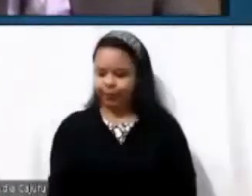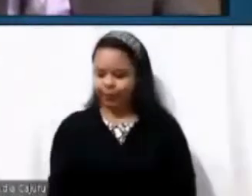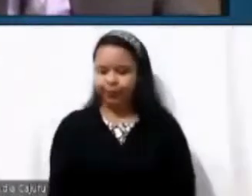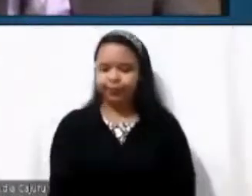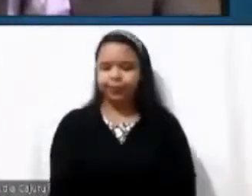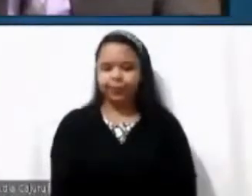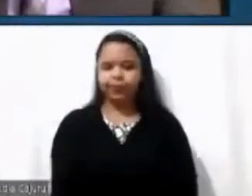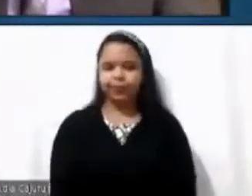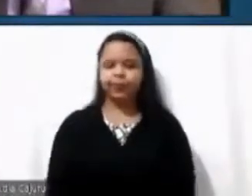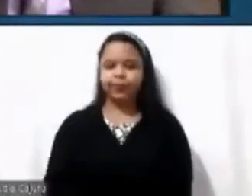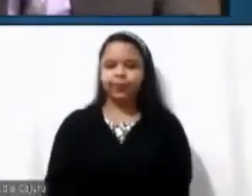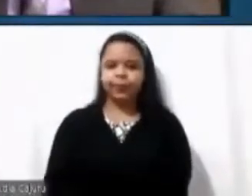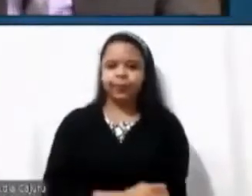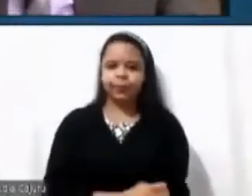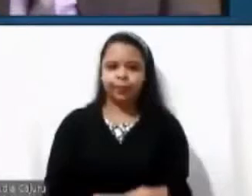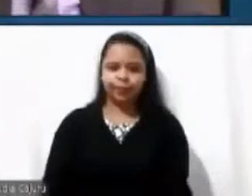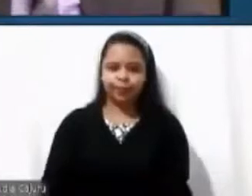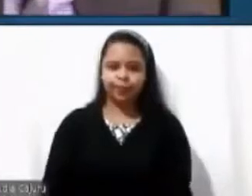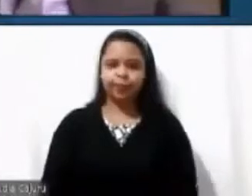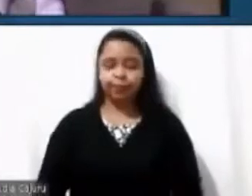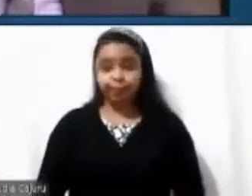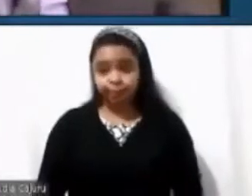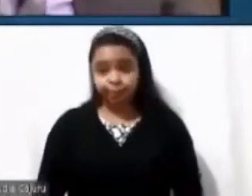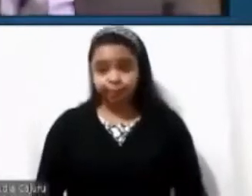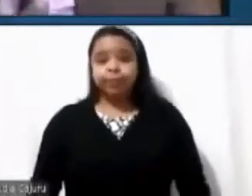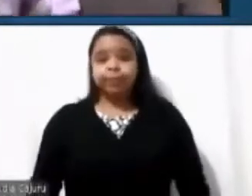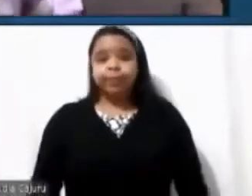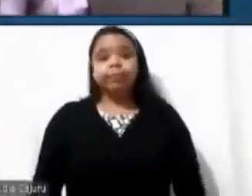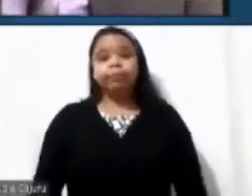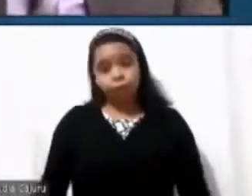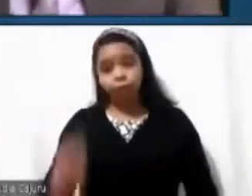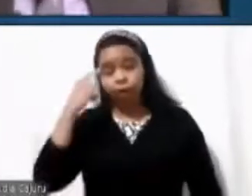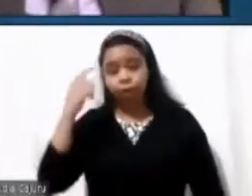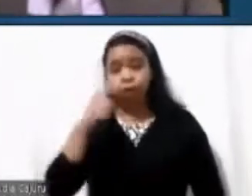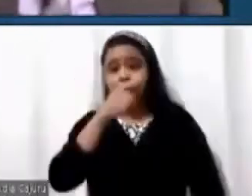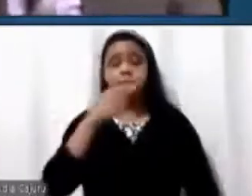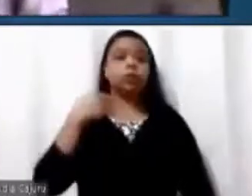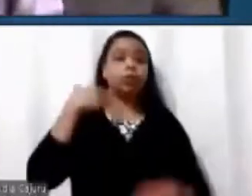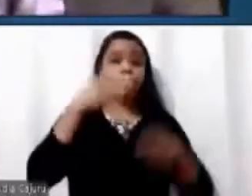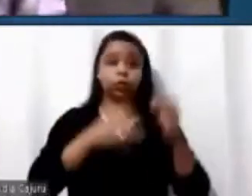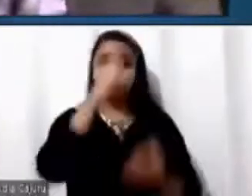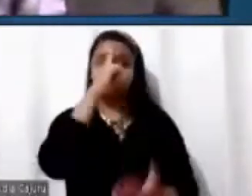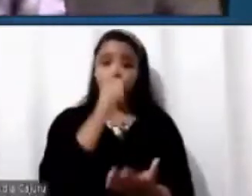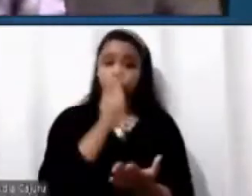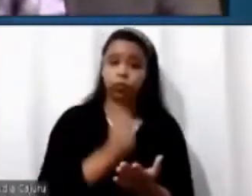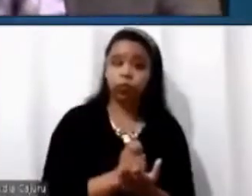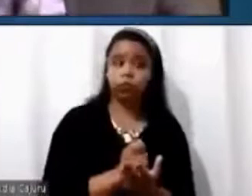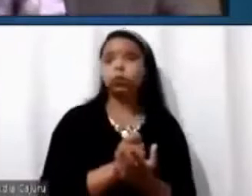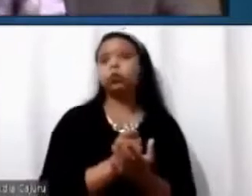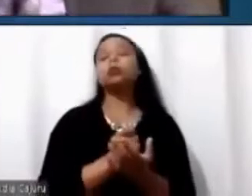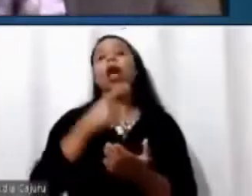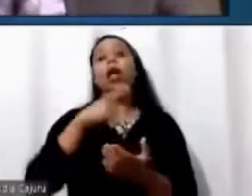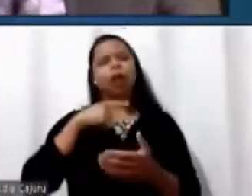questão médica. Essa jurisprudência ela tem melhorado um pouco, né,